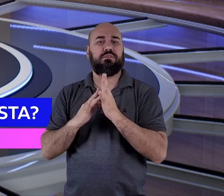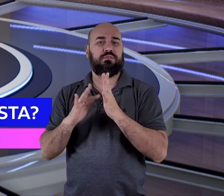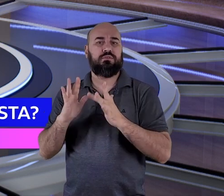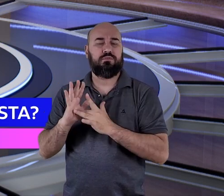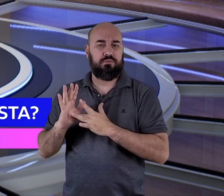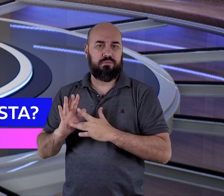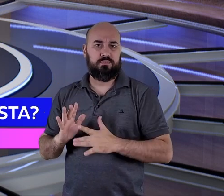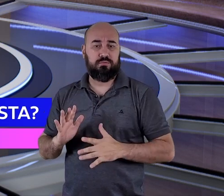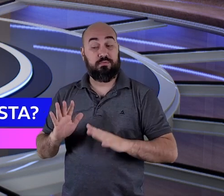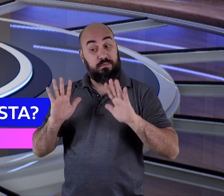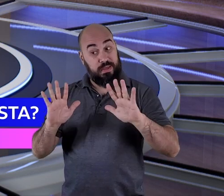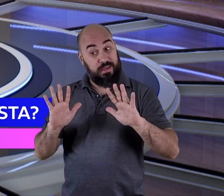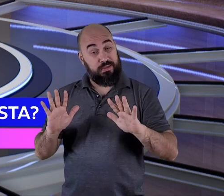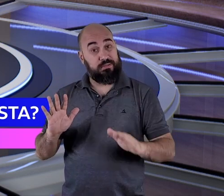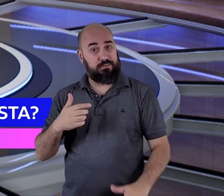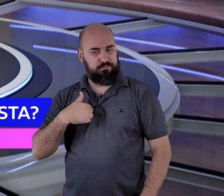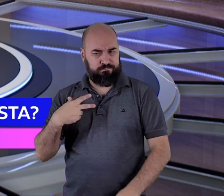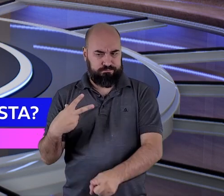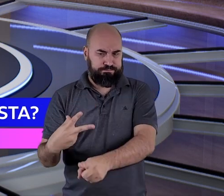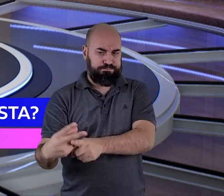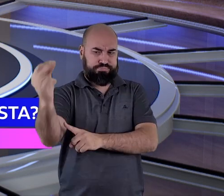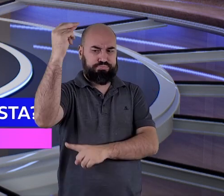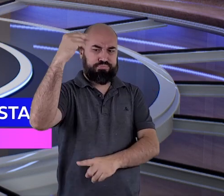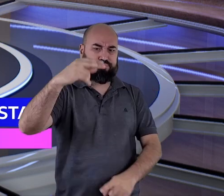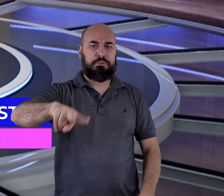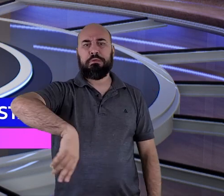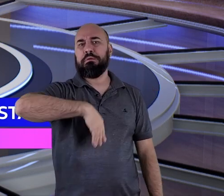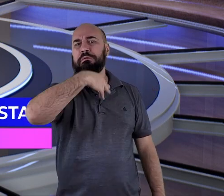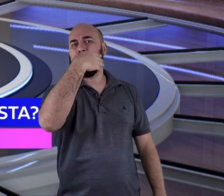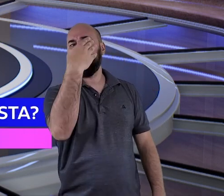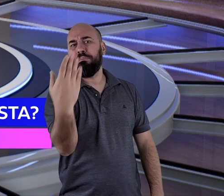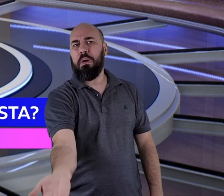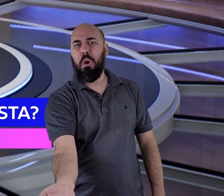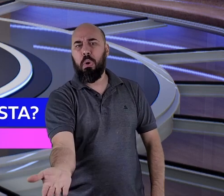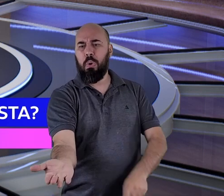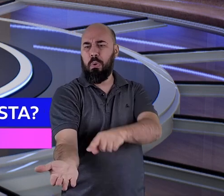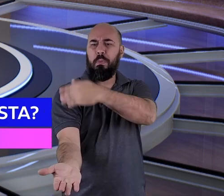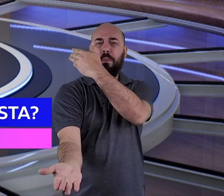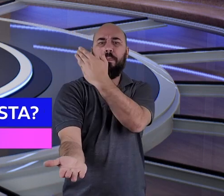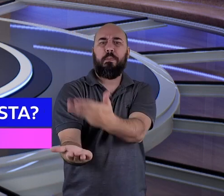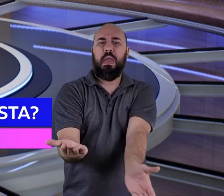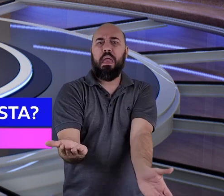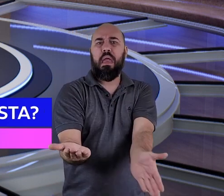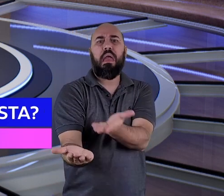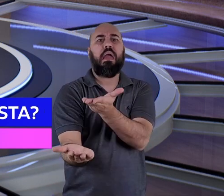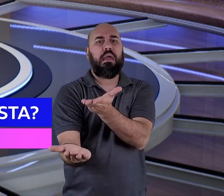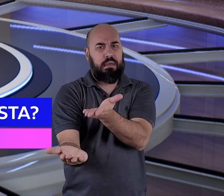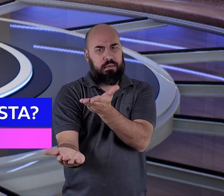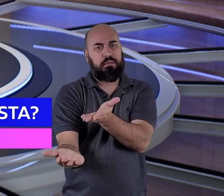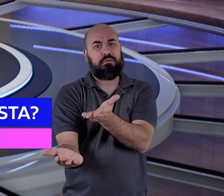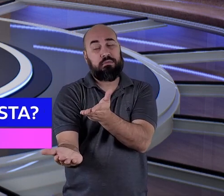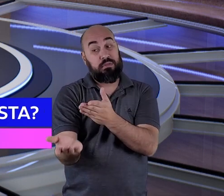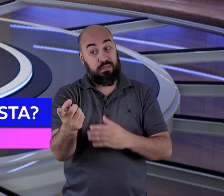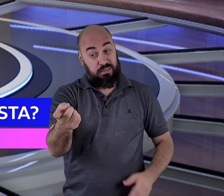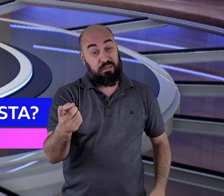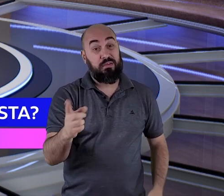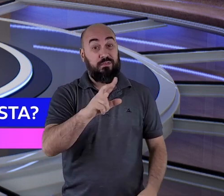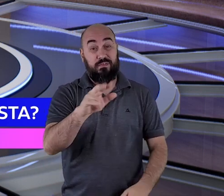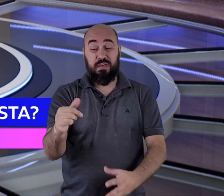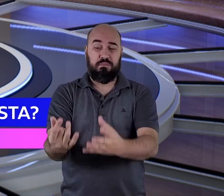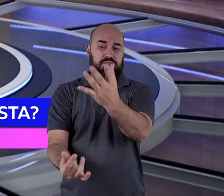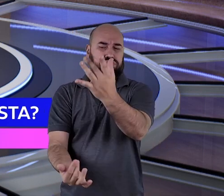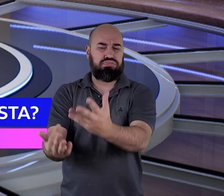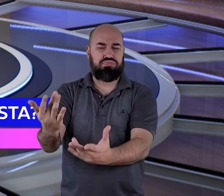os outros. Mas Cristo triunfa sobre eles. E assim, a besta e o falso profeta